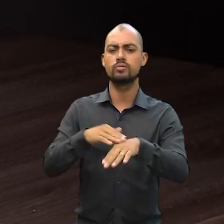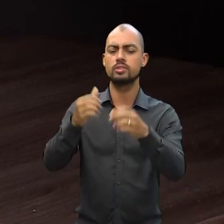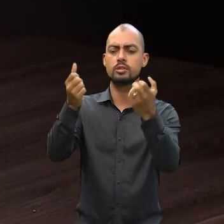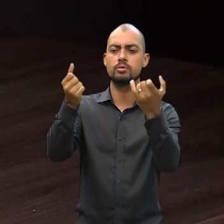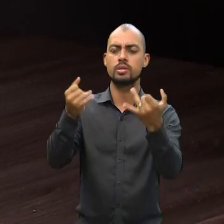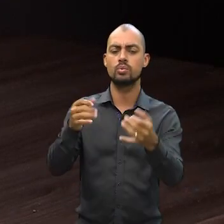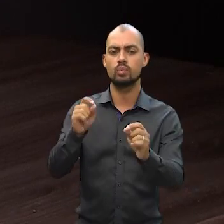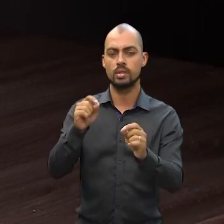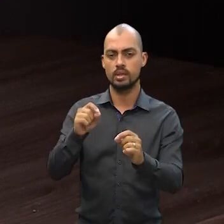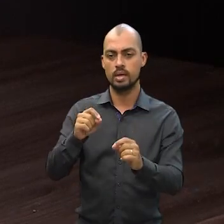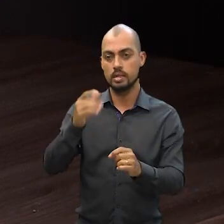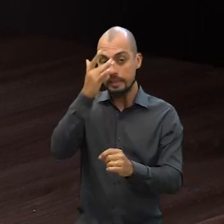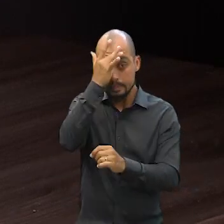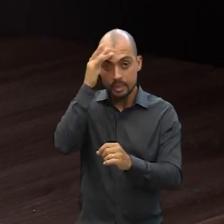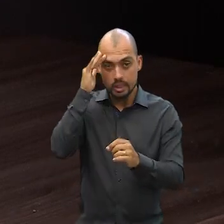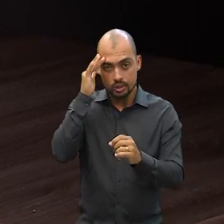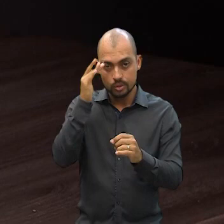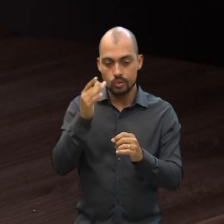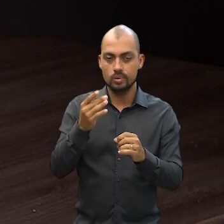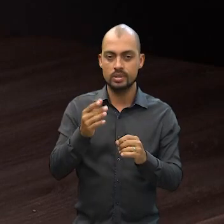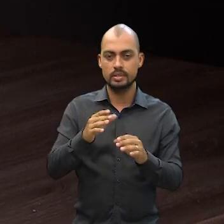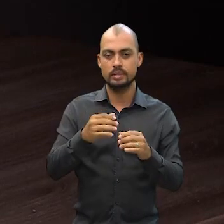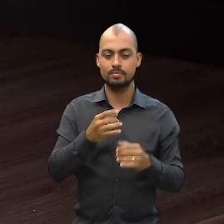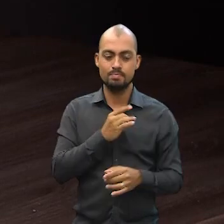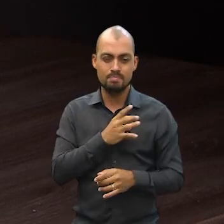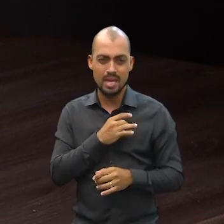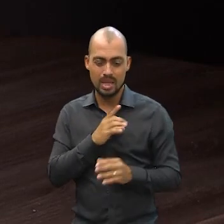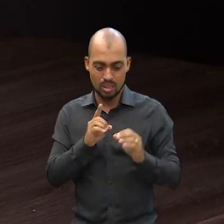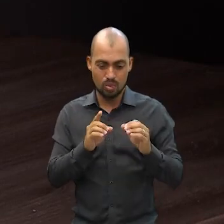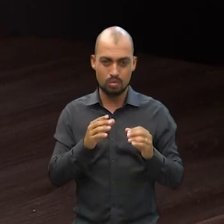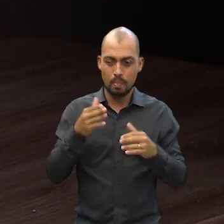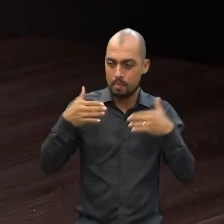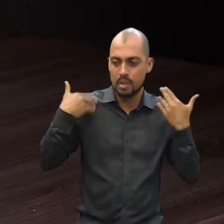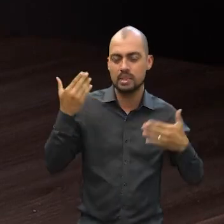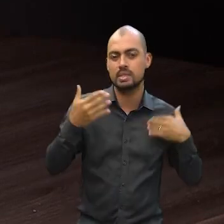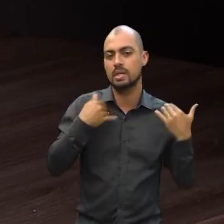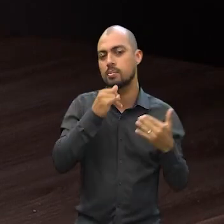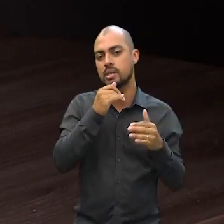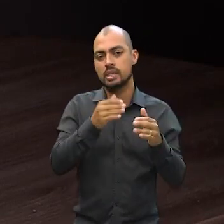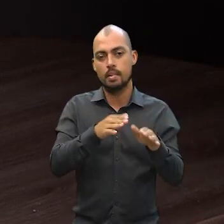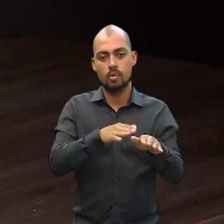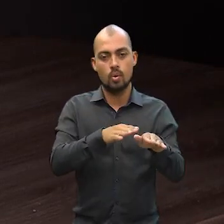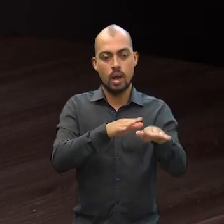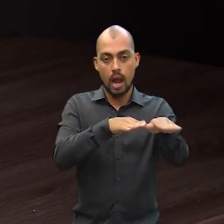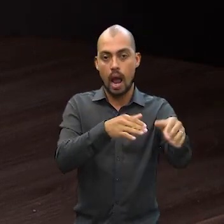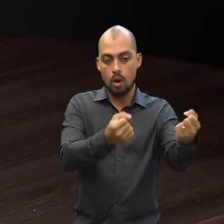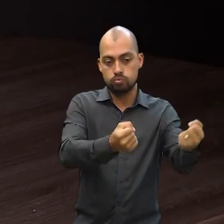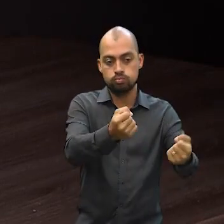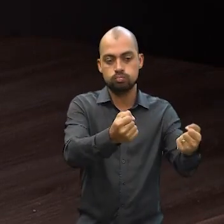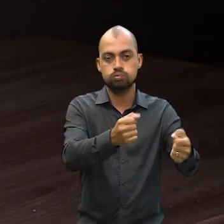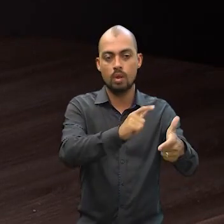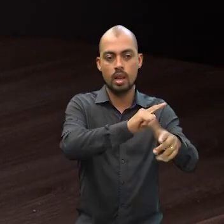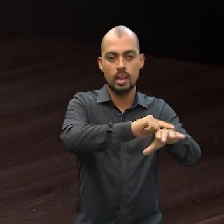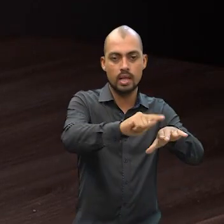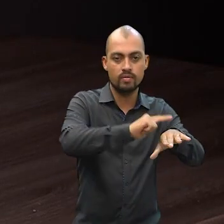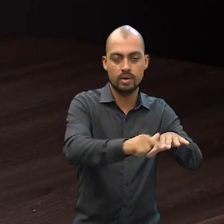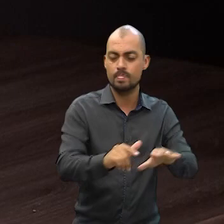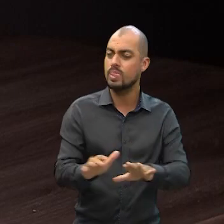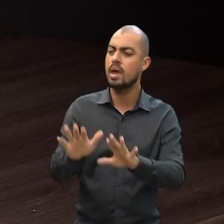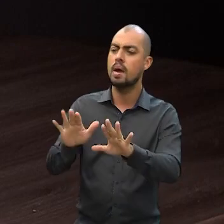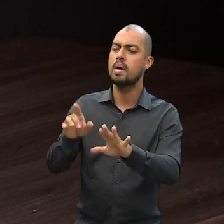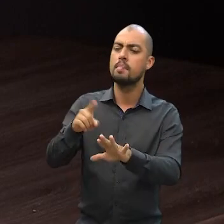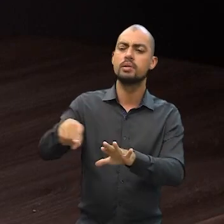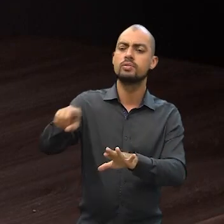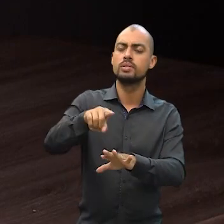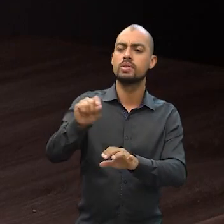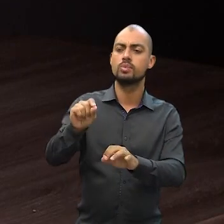está impedido ou até tem aquele medo de sair de casa para lavar o seu carro. Mas vocês lançaram a